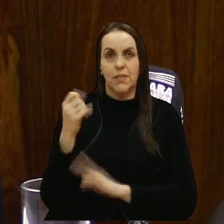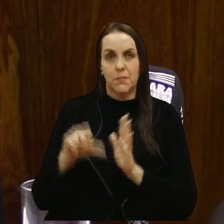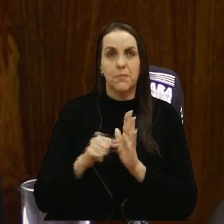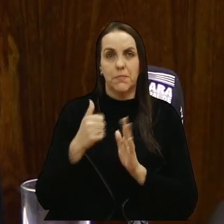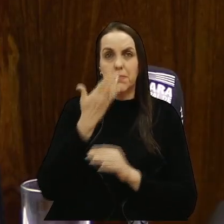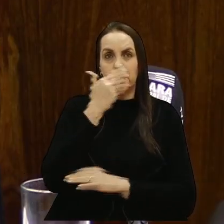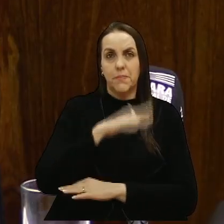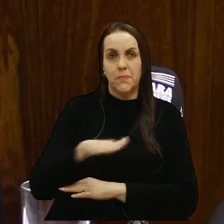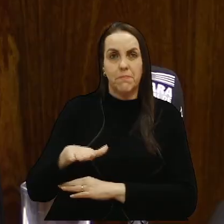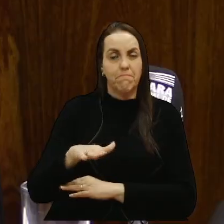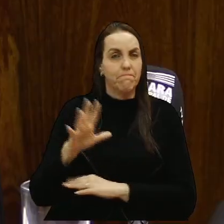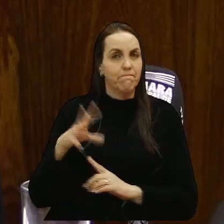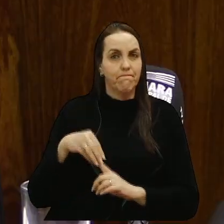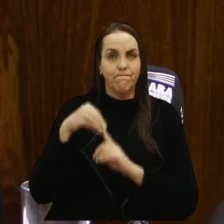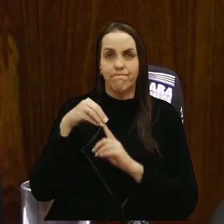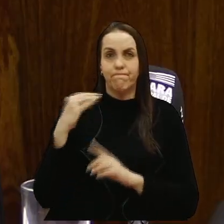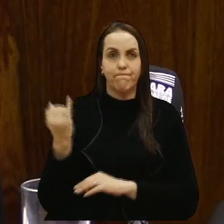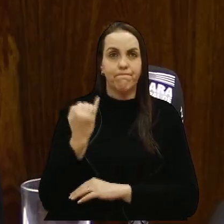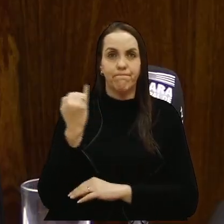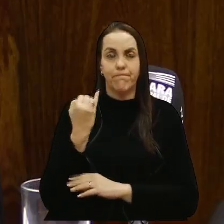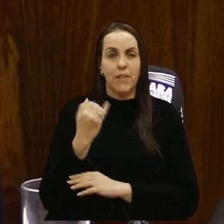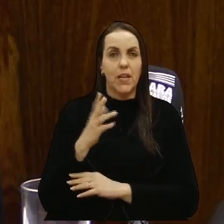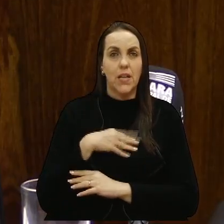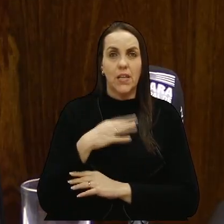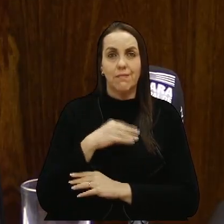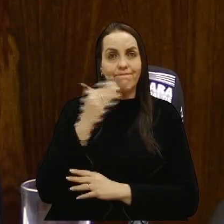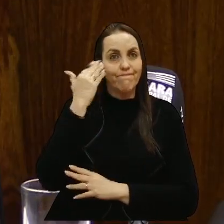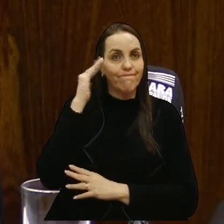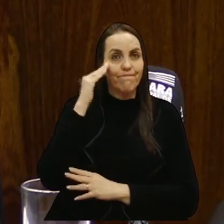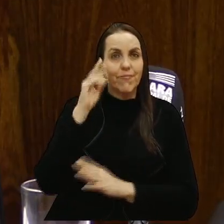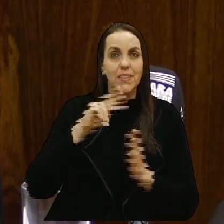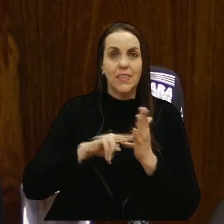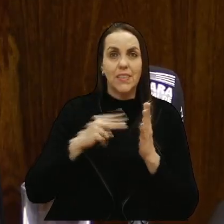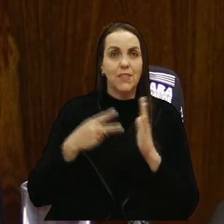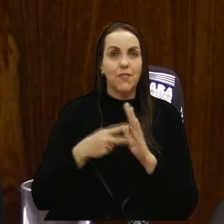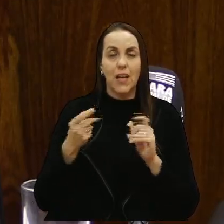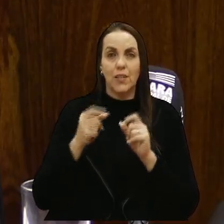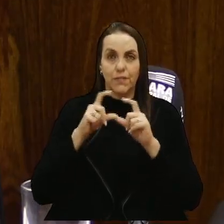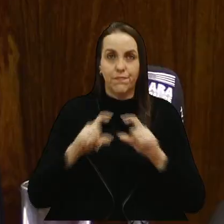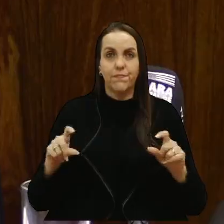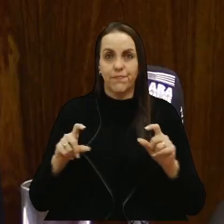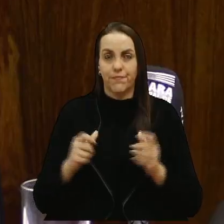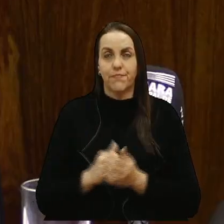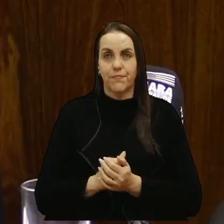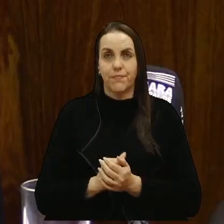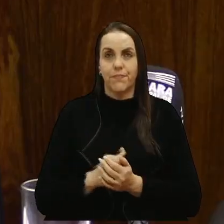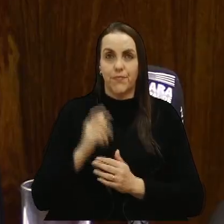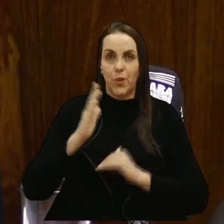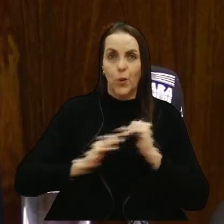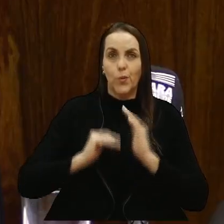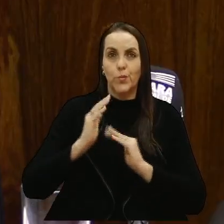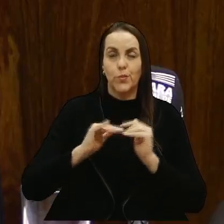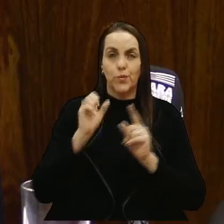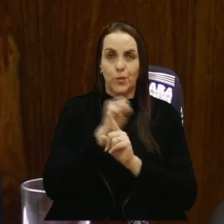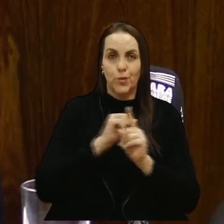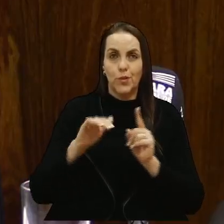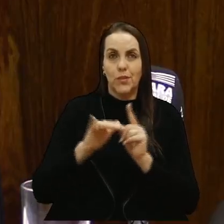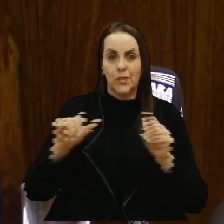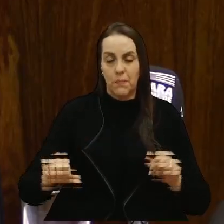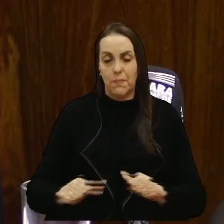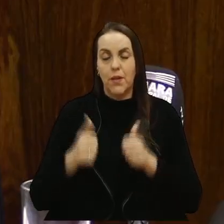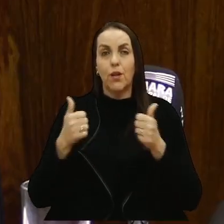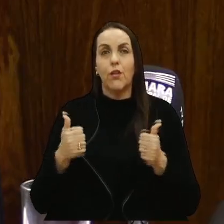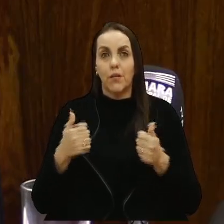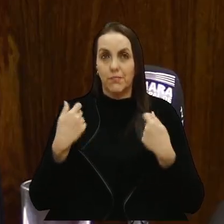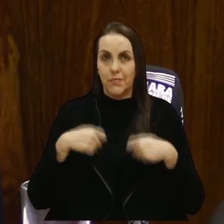foram fundamentais para a gente conseguir entender o significado desta frase. De que para nós construirmos uma sociedade melhor, a